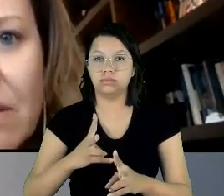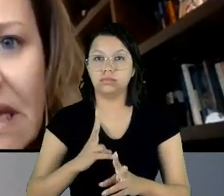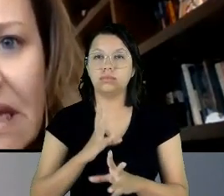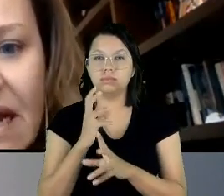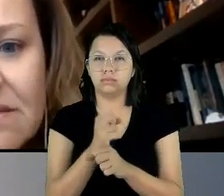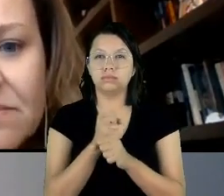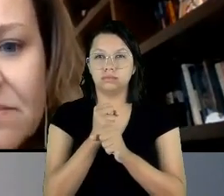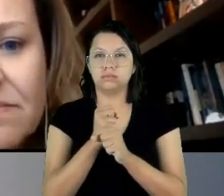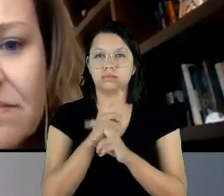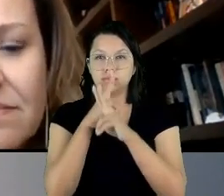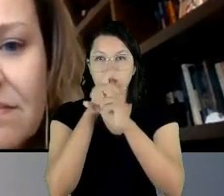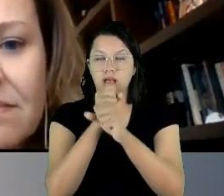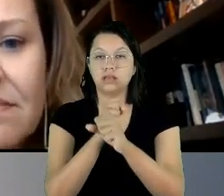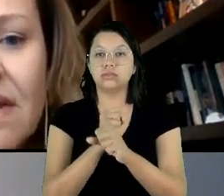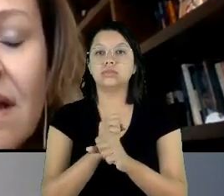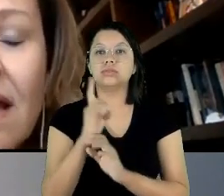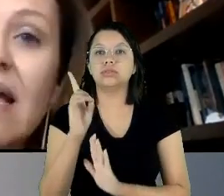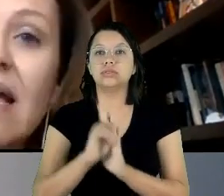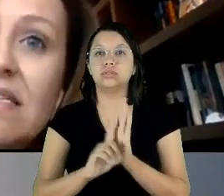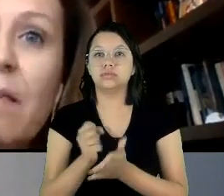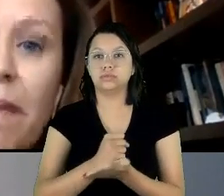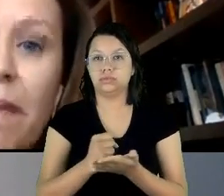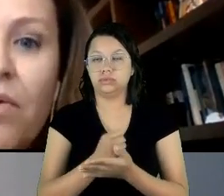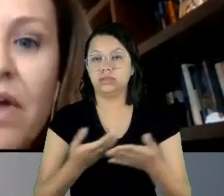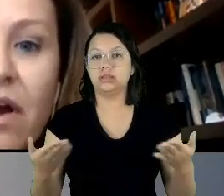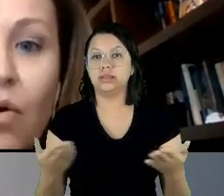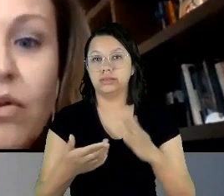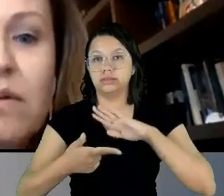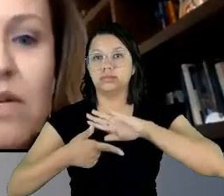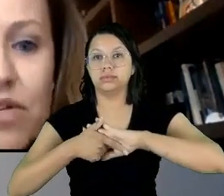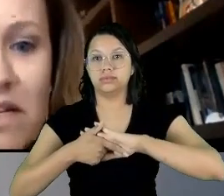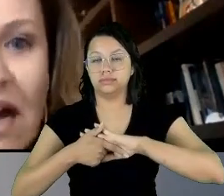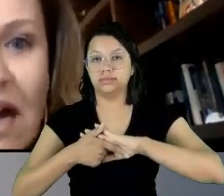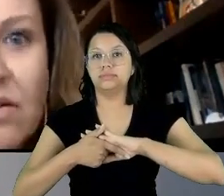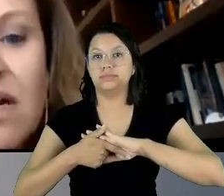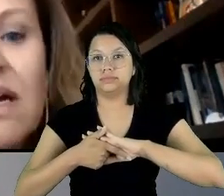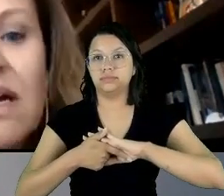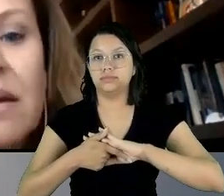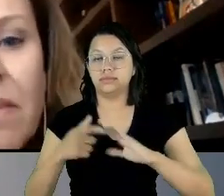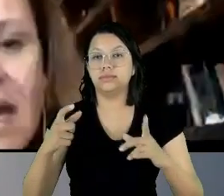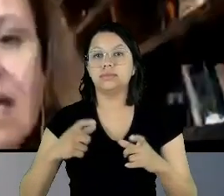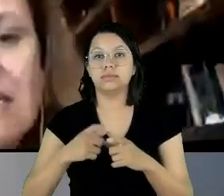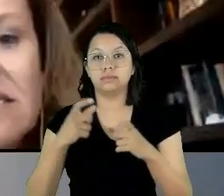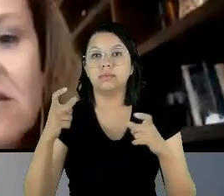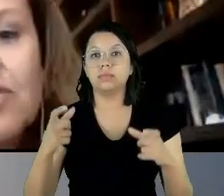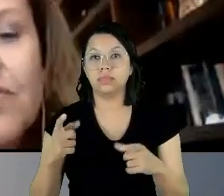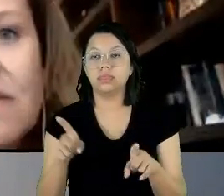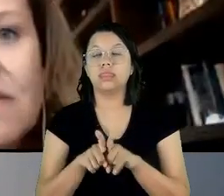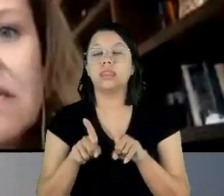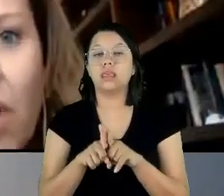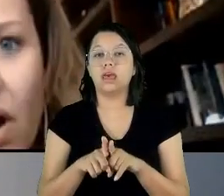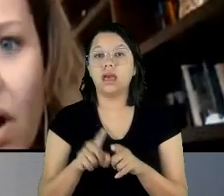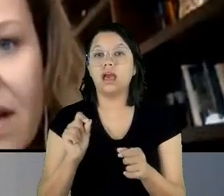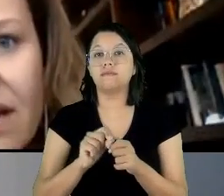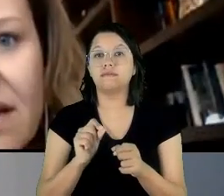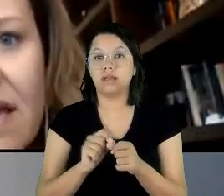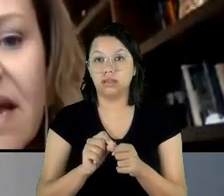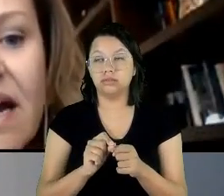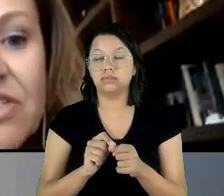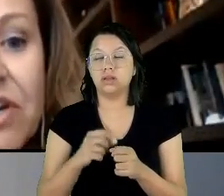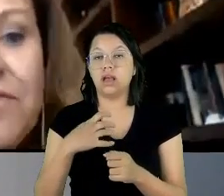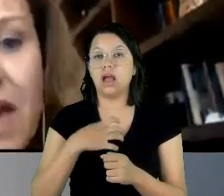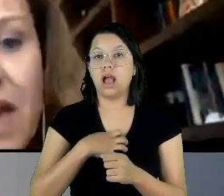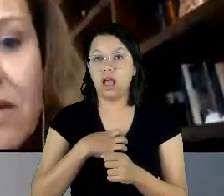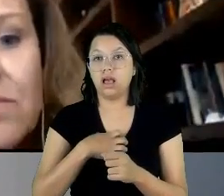direitos fundamentais. Esse papel, que é contra-majoritário, também é exercido de forma simbólica